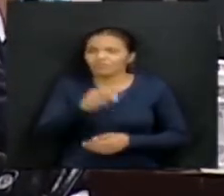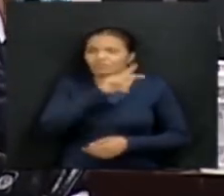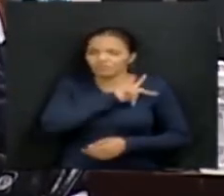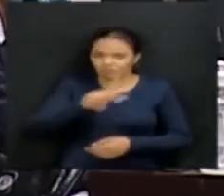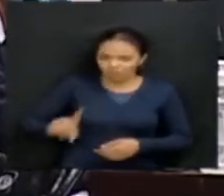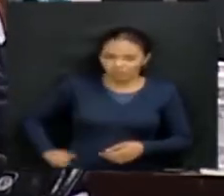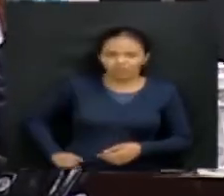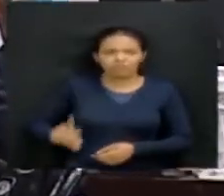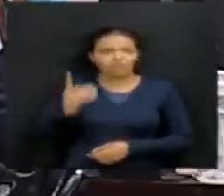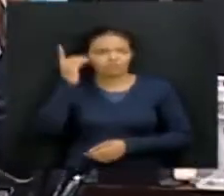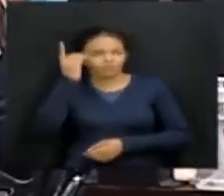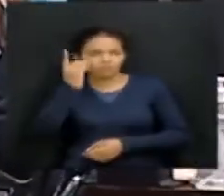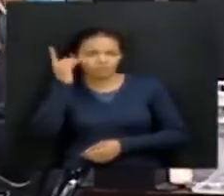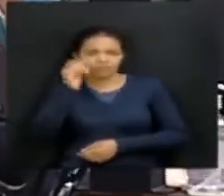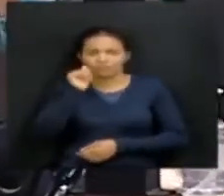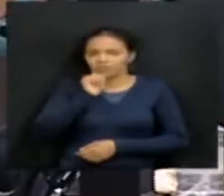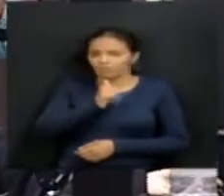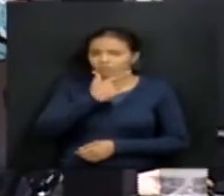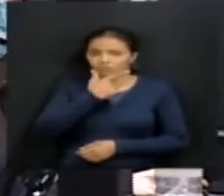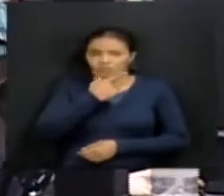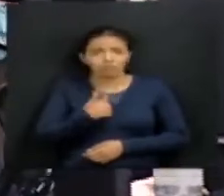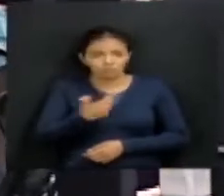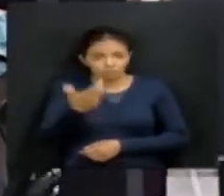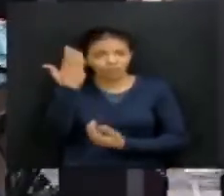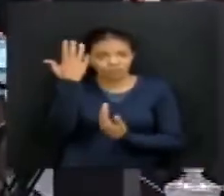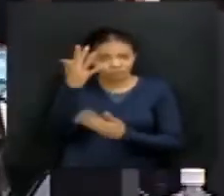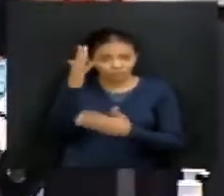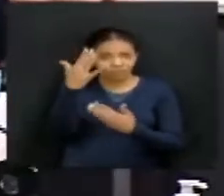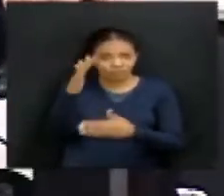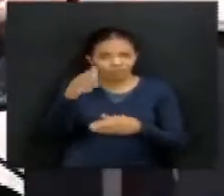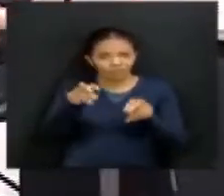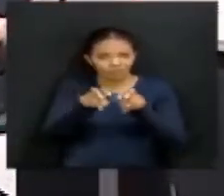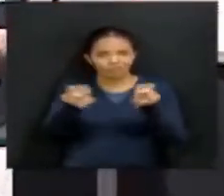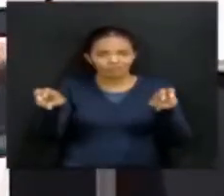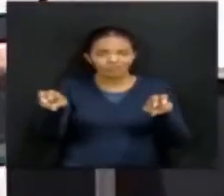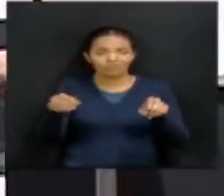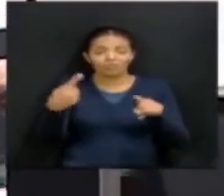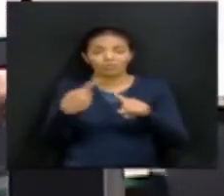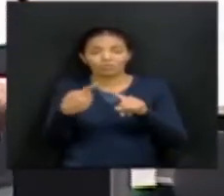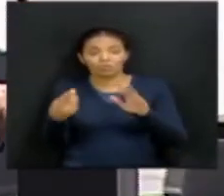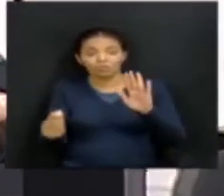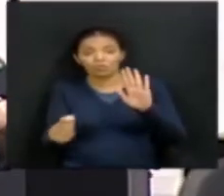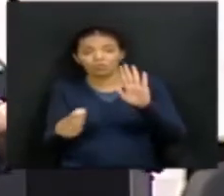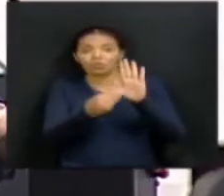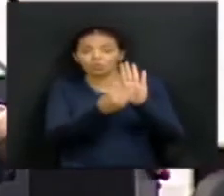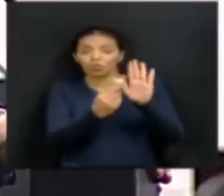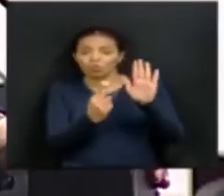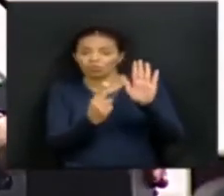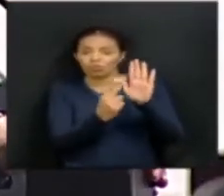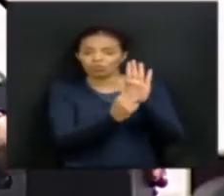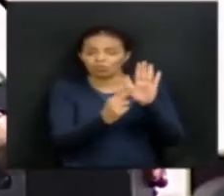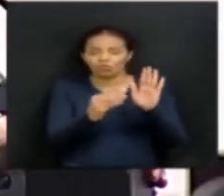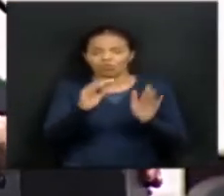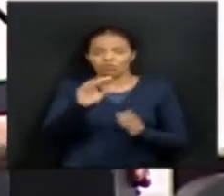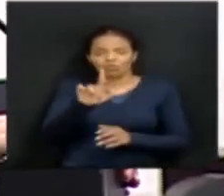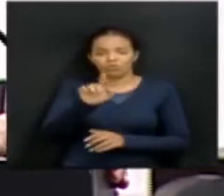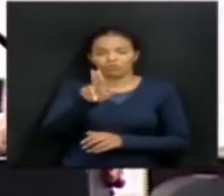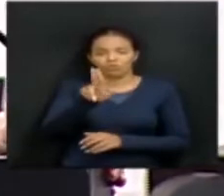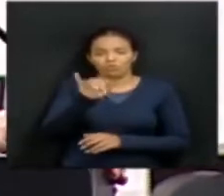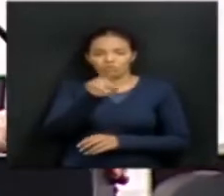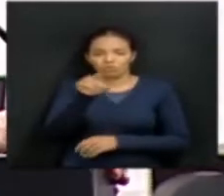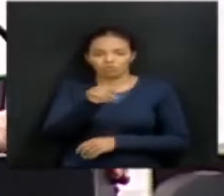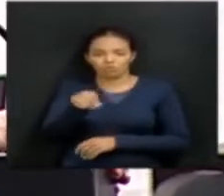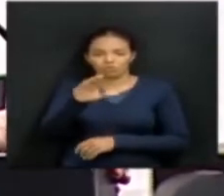prestada ao parlamentar Gostaria de parabenizar a iniciativa da mesa de nominar sala Luiz Carlos caíto Quintana